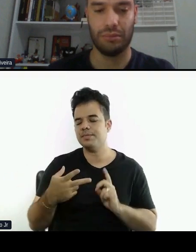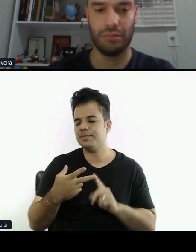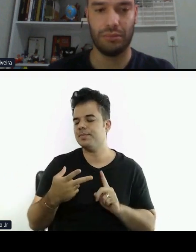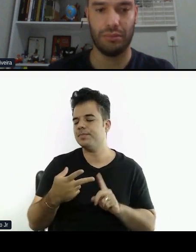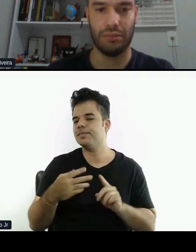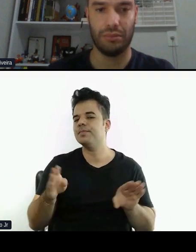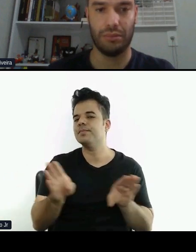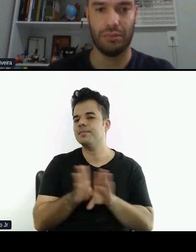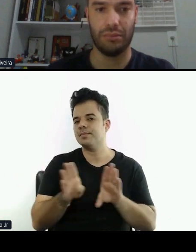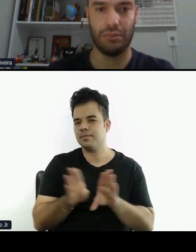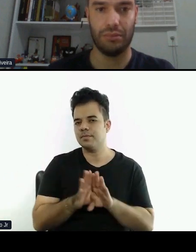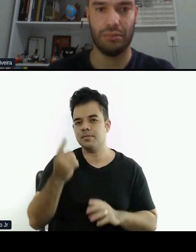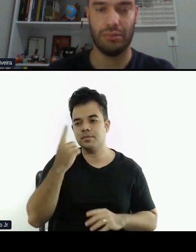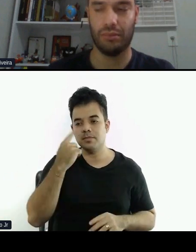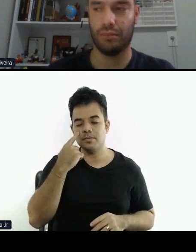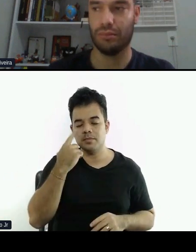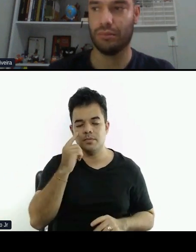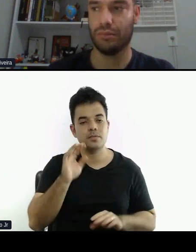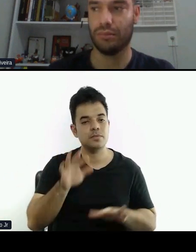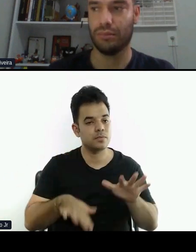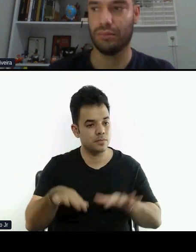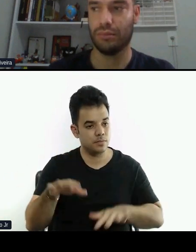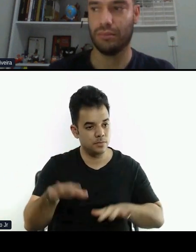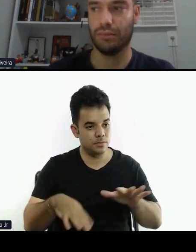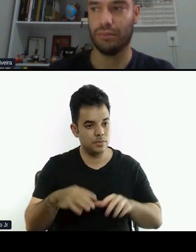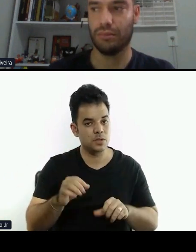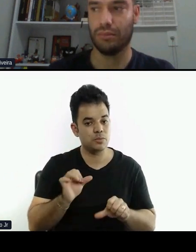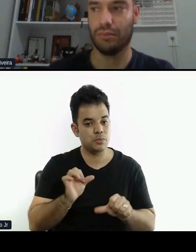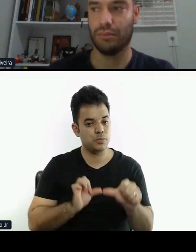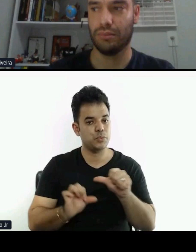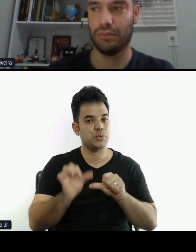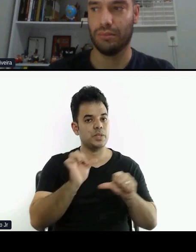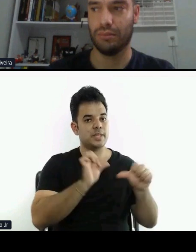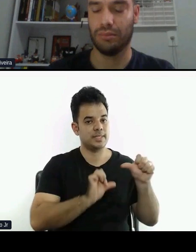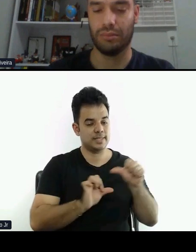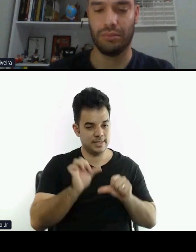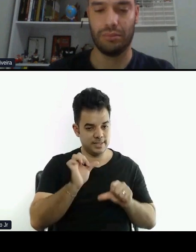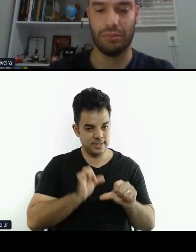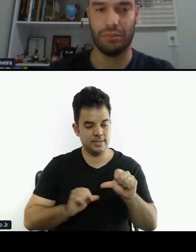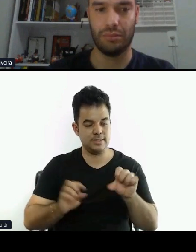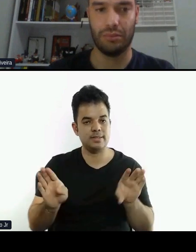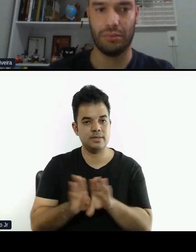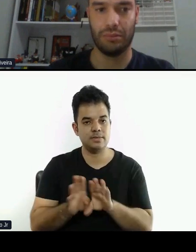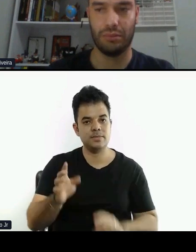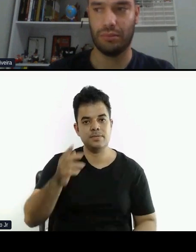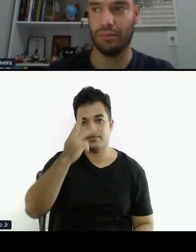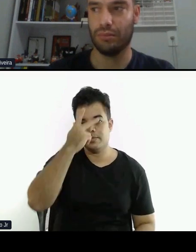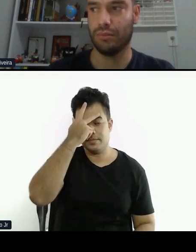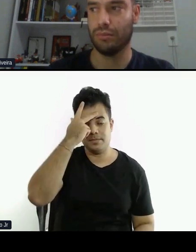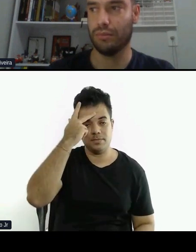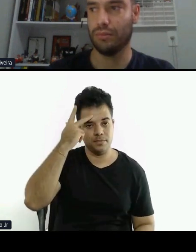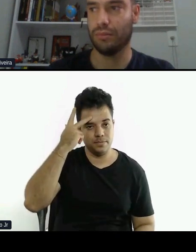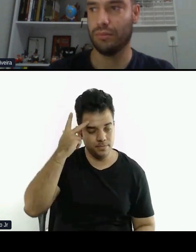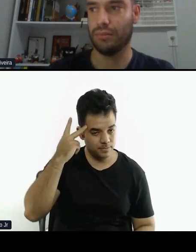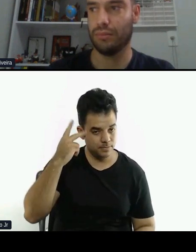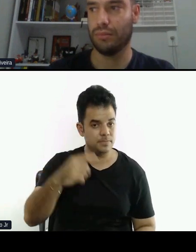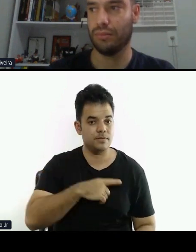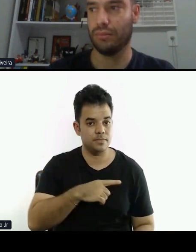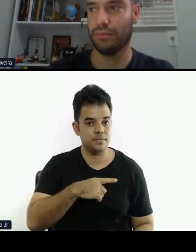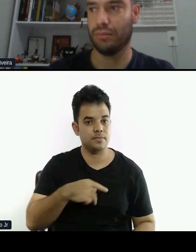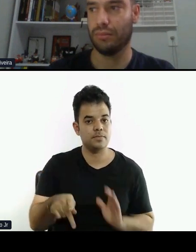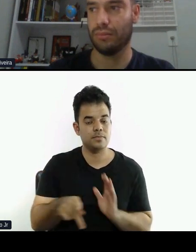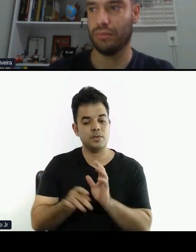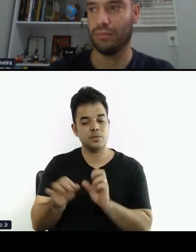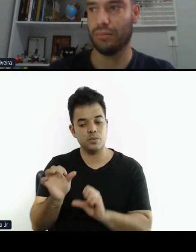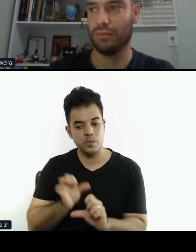ali a resistência que a gente tem ainda nas mudanças, né? Então, as pessoas, né, ter um tipo de resistência né, de mudar,